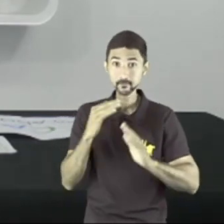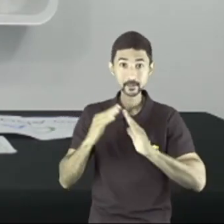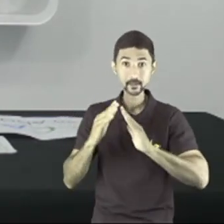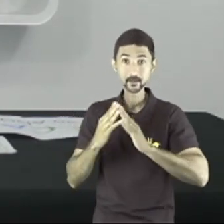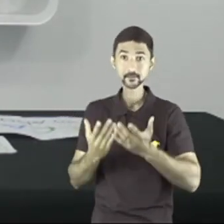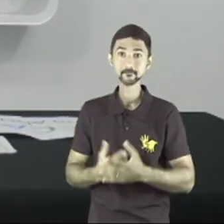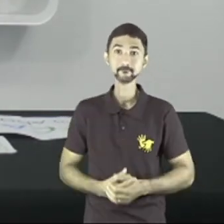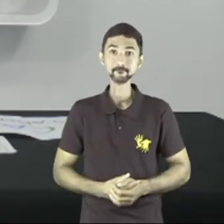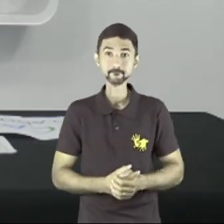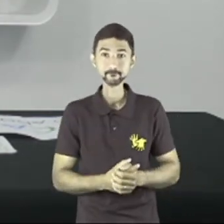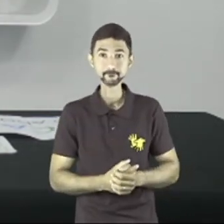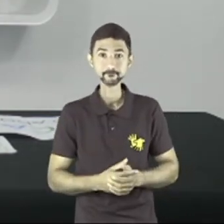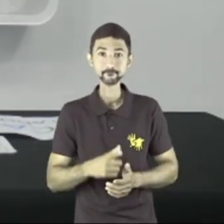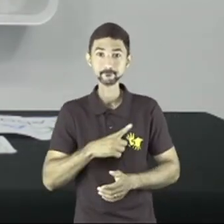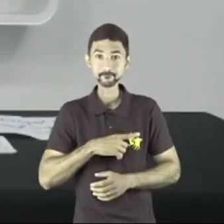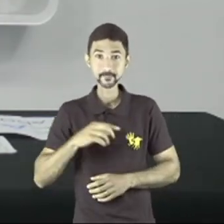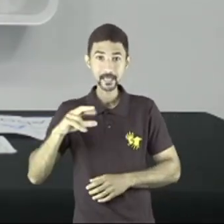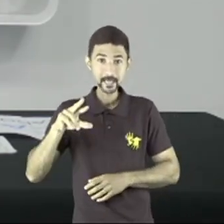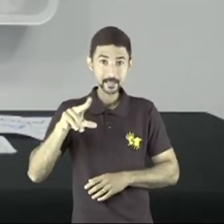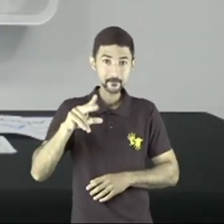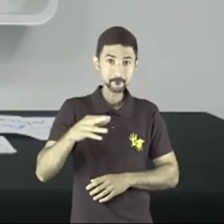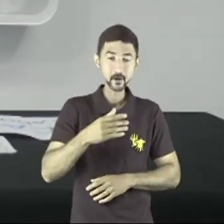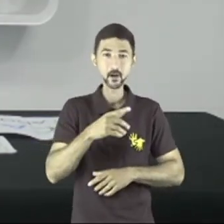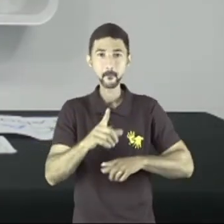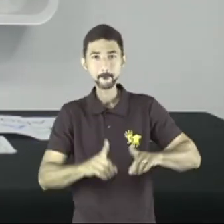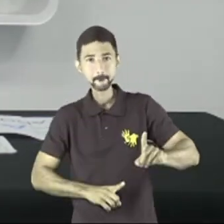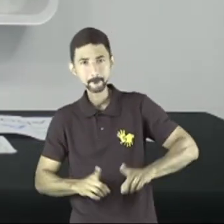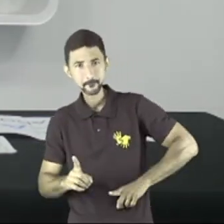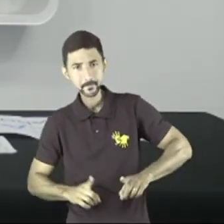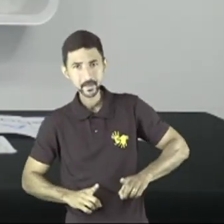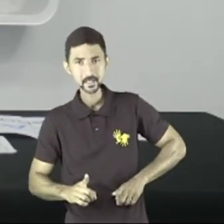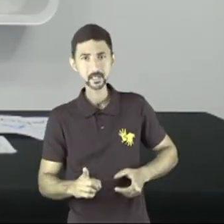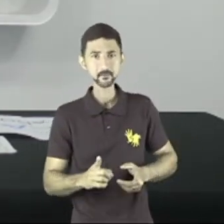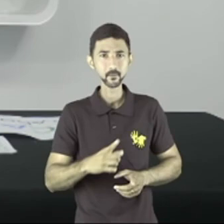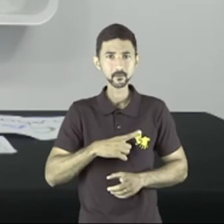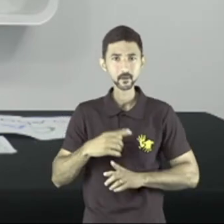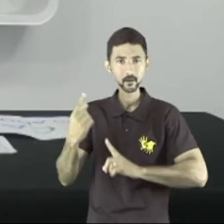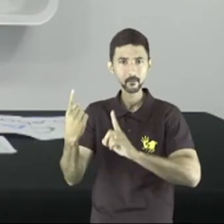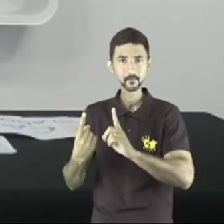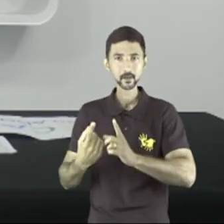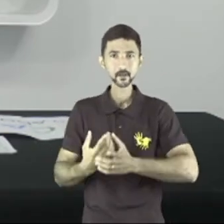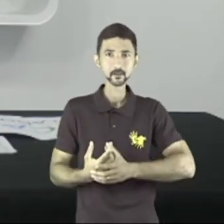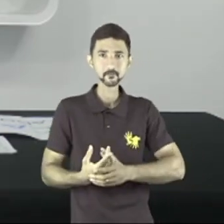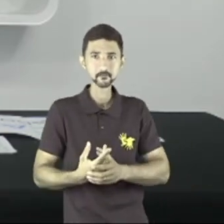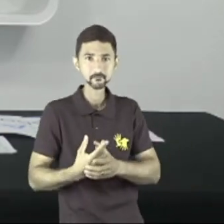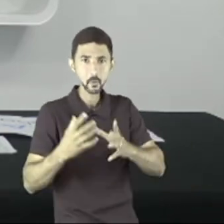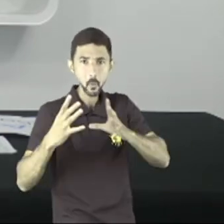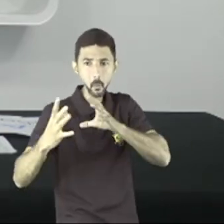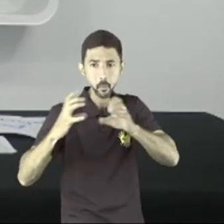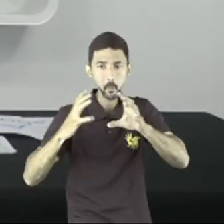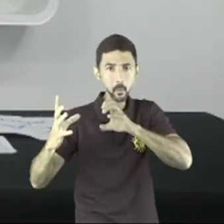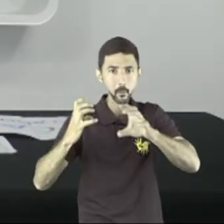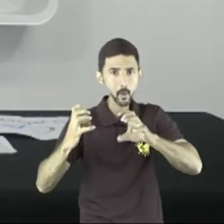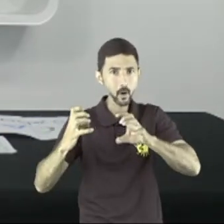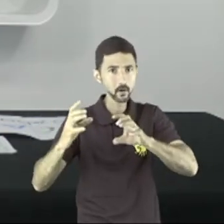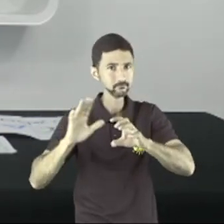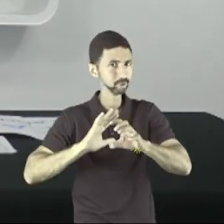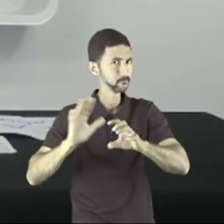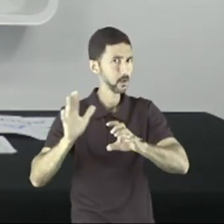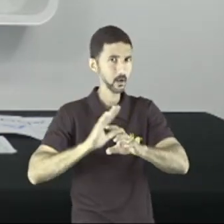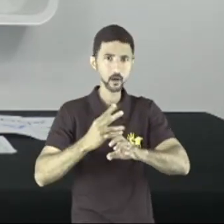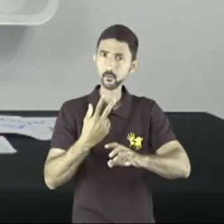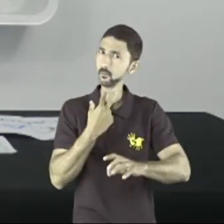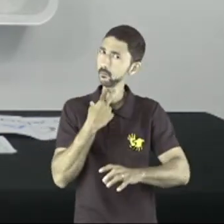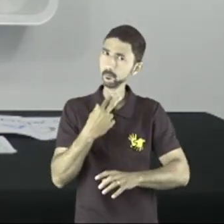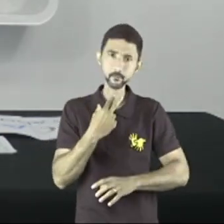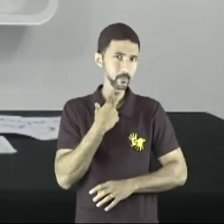casa. Se você tem irmão, se você tem um primo, se você tem alguém Nada de brigar com ele. Isso você